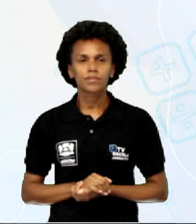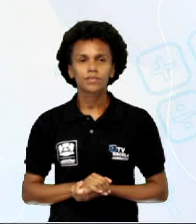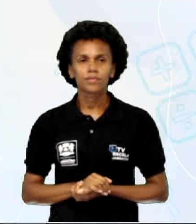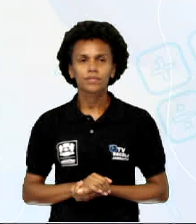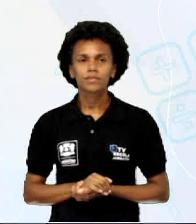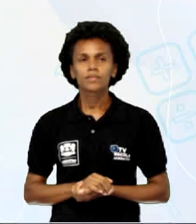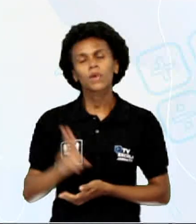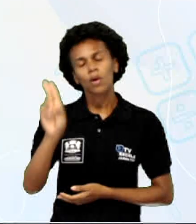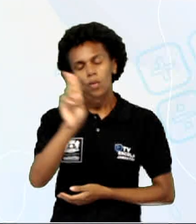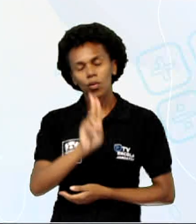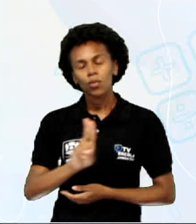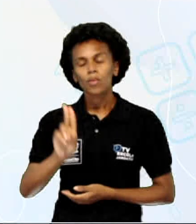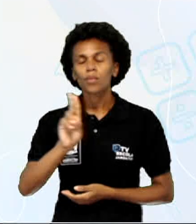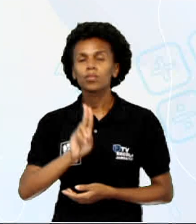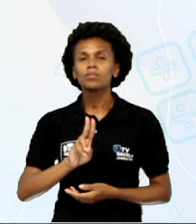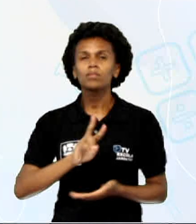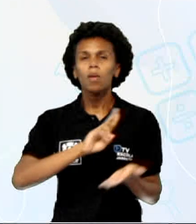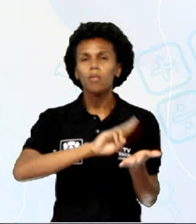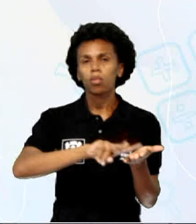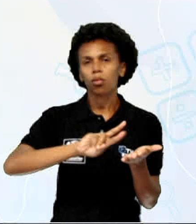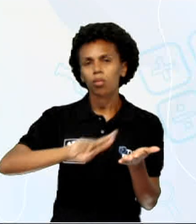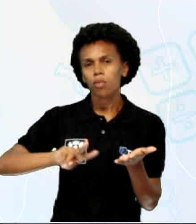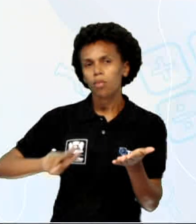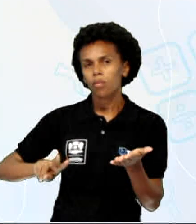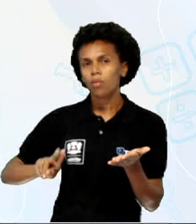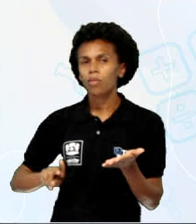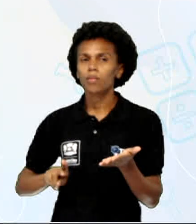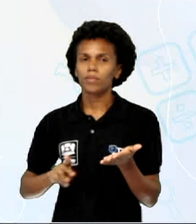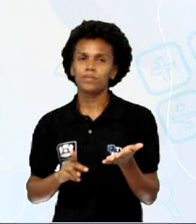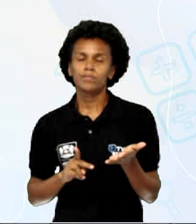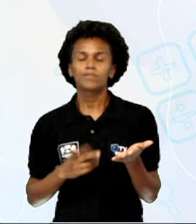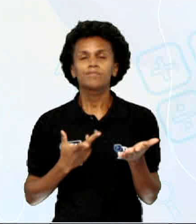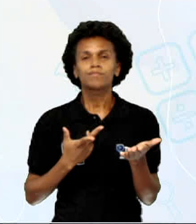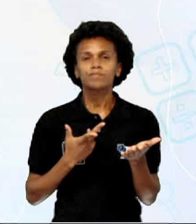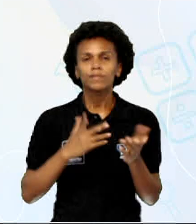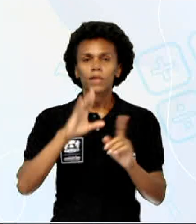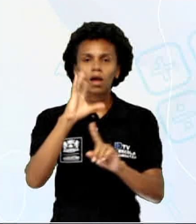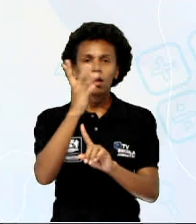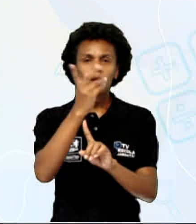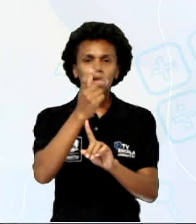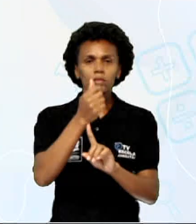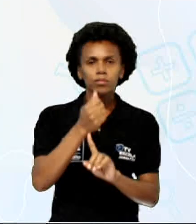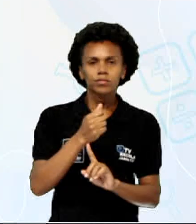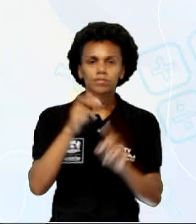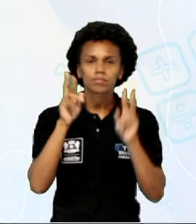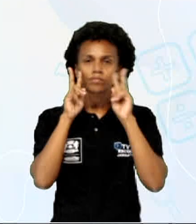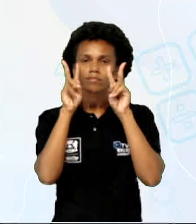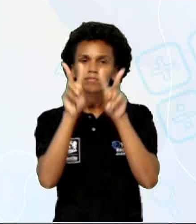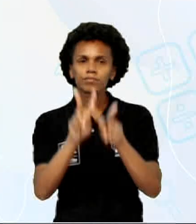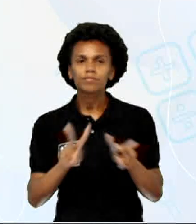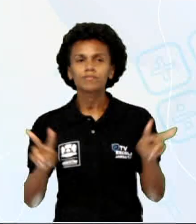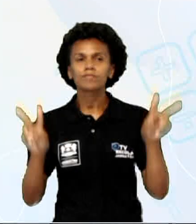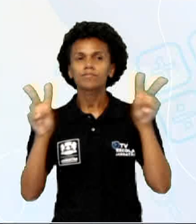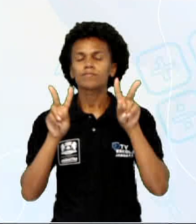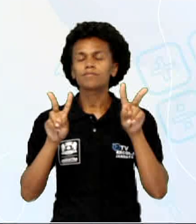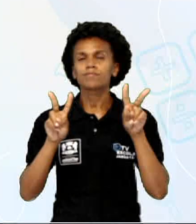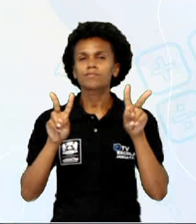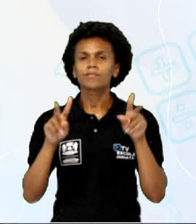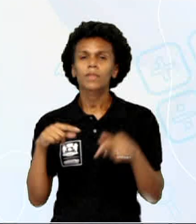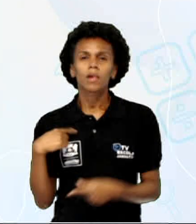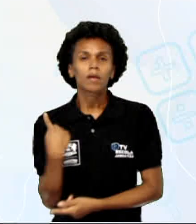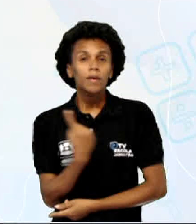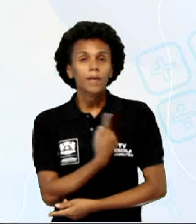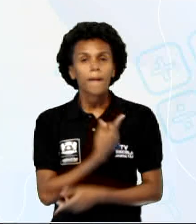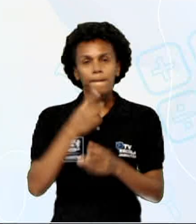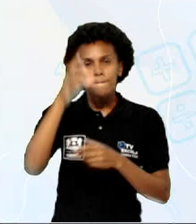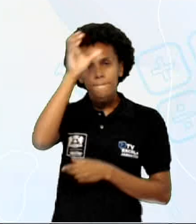visuais contribui para despertar a sensibilidade estética, ou seja, a gente aprender a ver a beleza das coisas que a